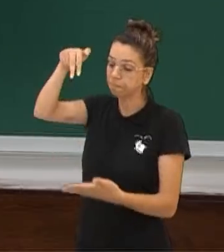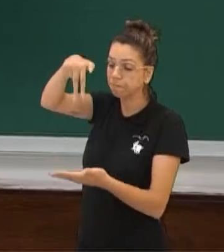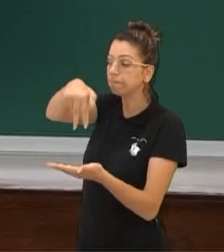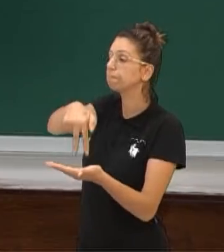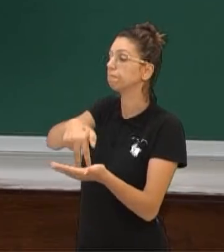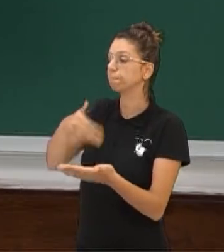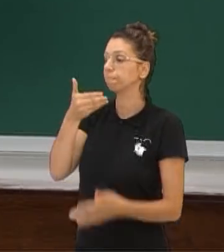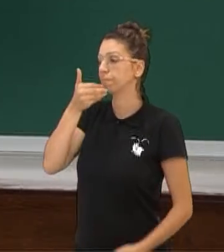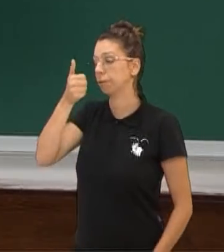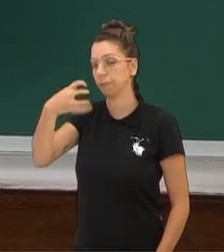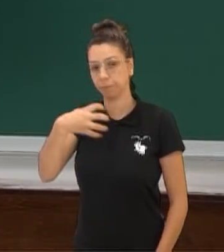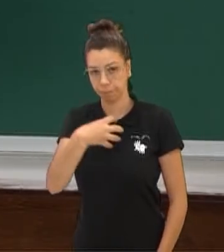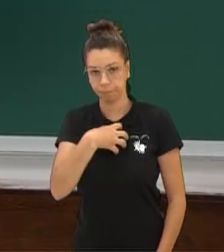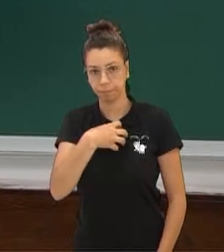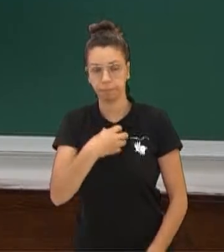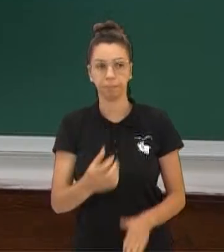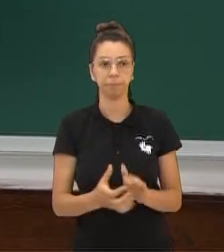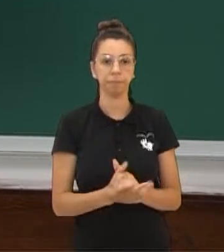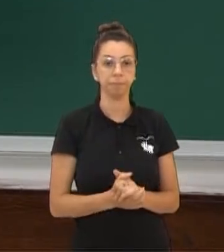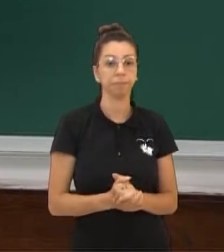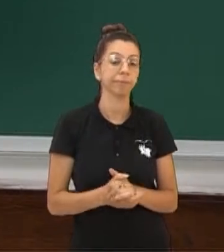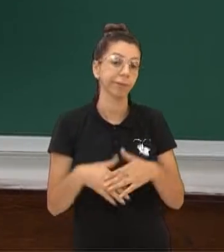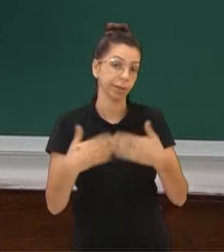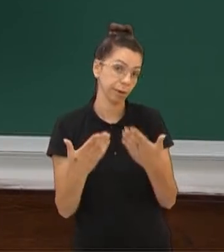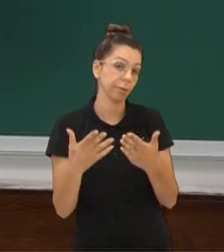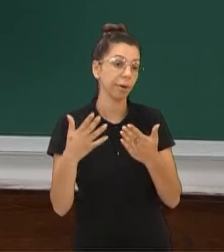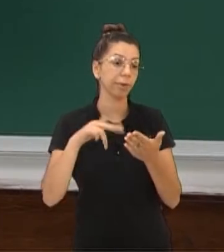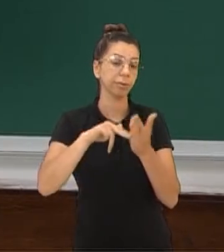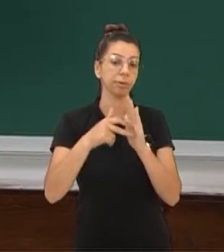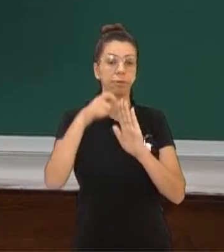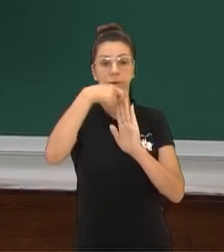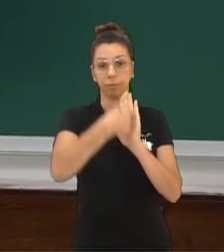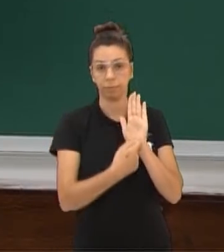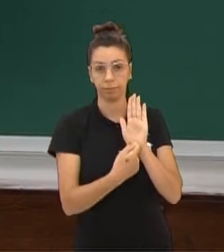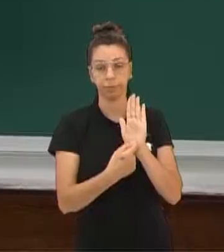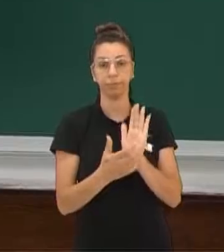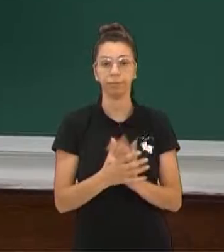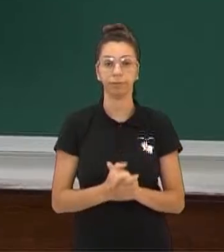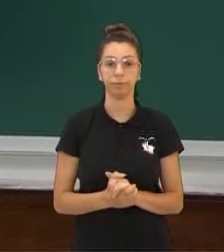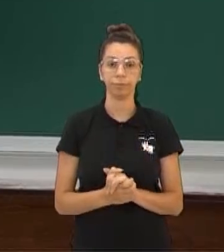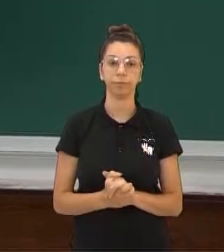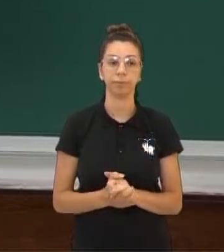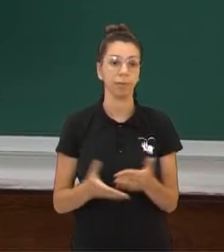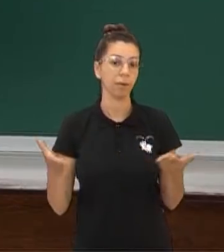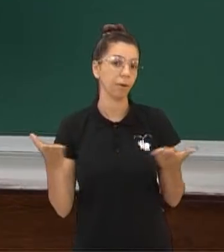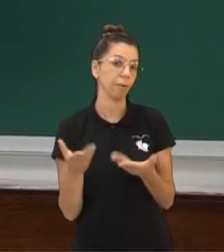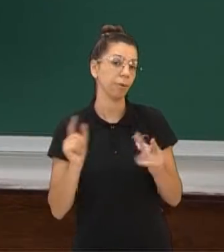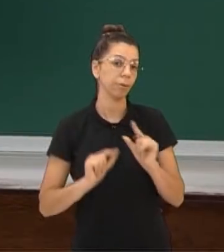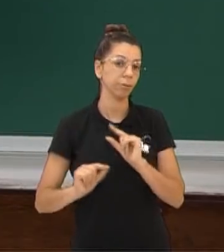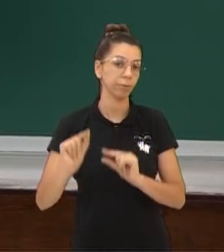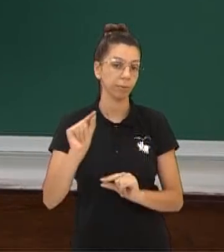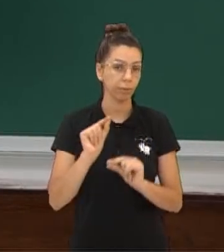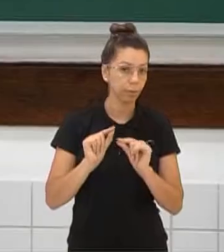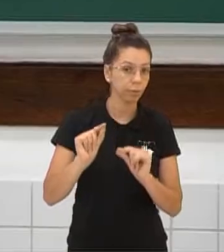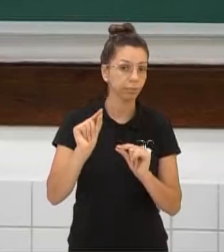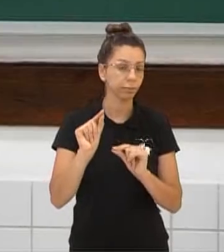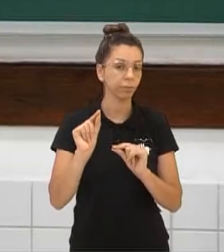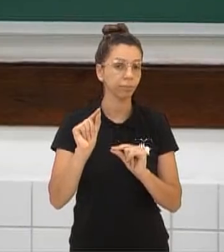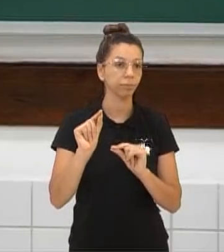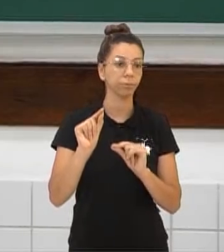isso da melhor forma possível. Essa é a ideia central do texto. Agora nós vamos falar um pouquinho